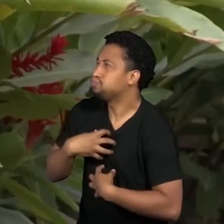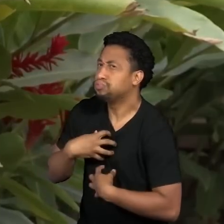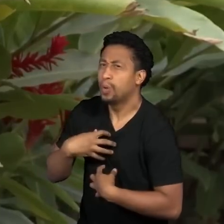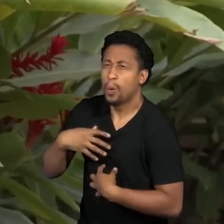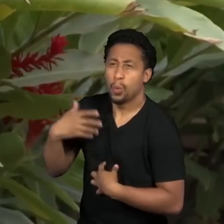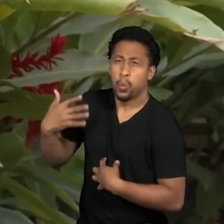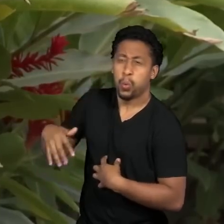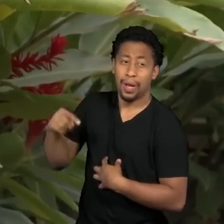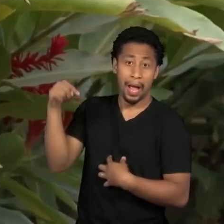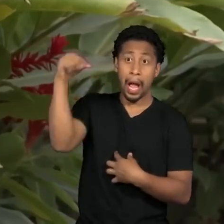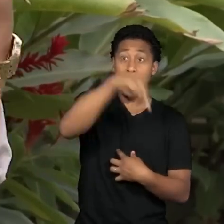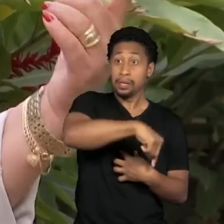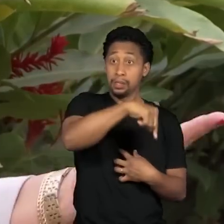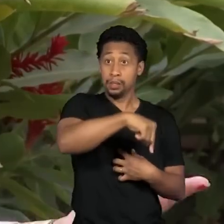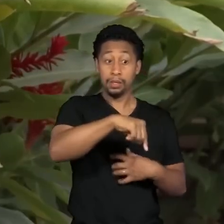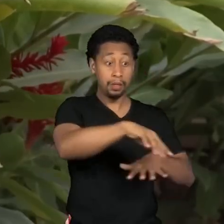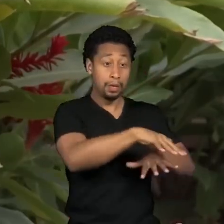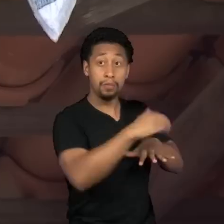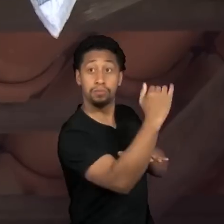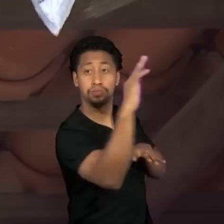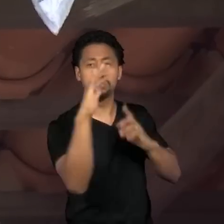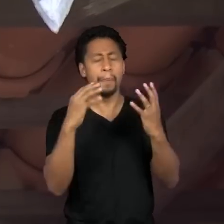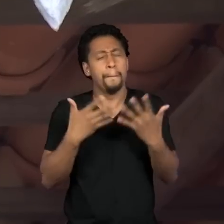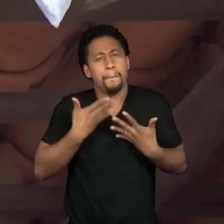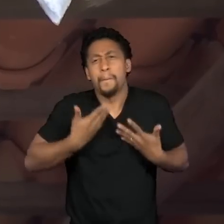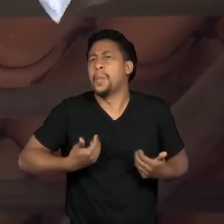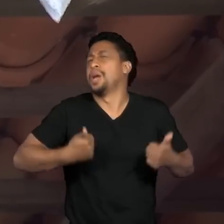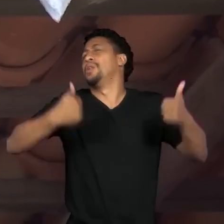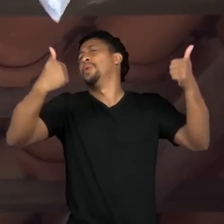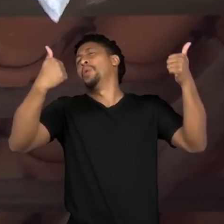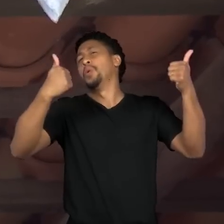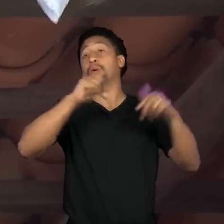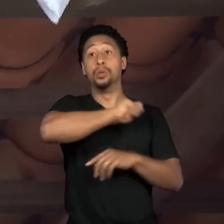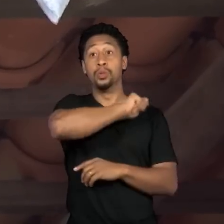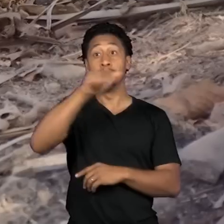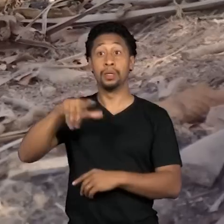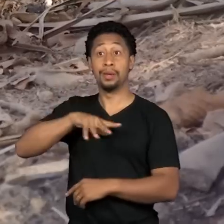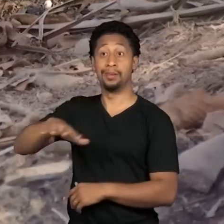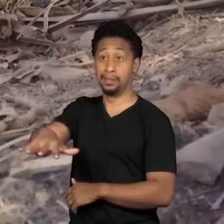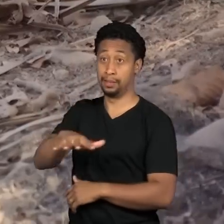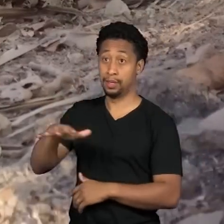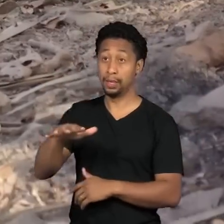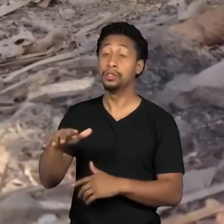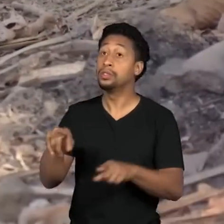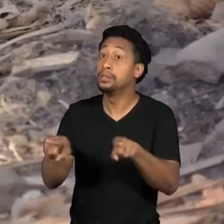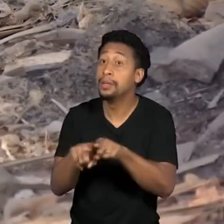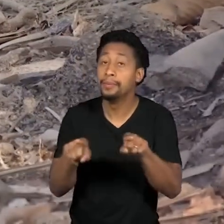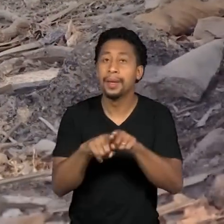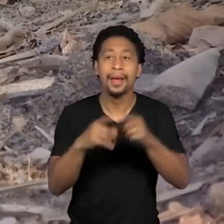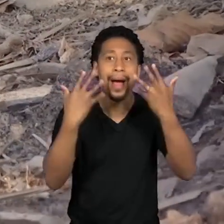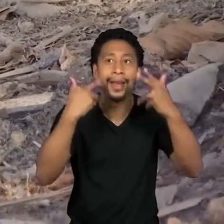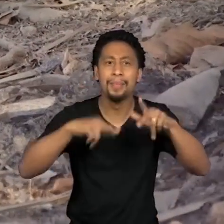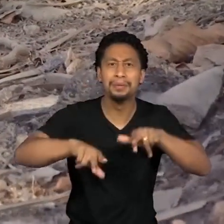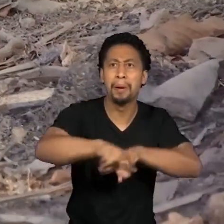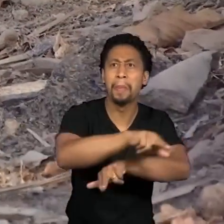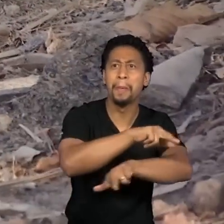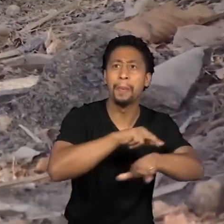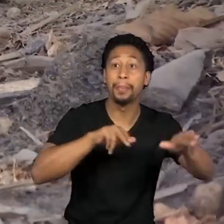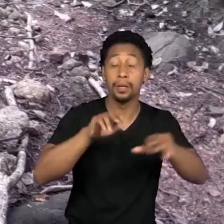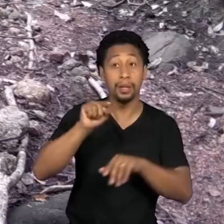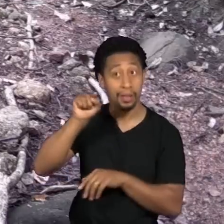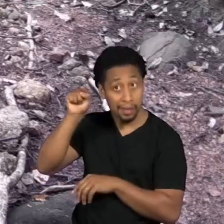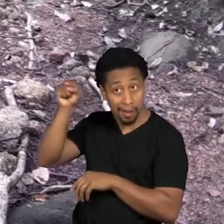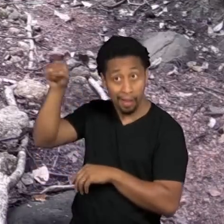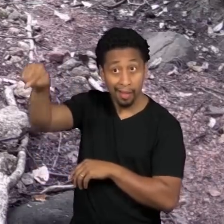quanto aqui é mais fresco do que lá. Além do clima, as espécies de animais. Na cidade hoje tem muito mais